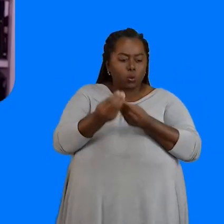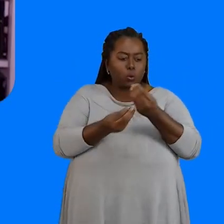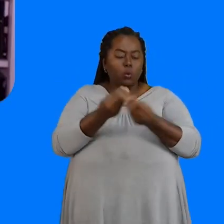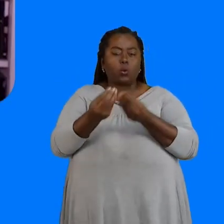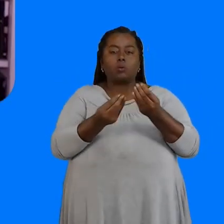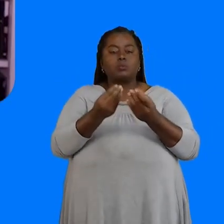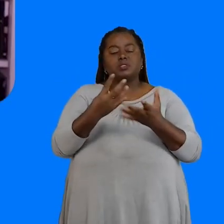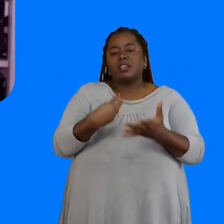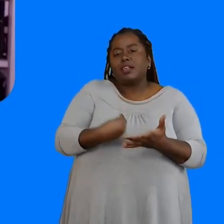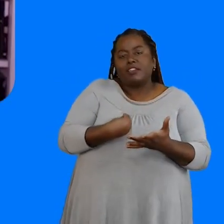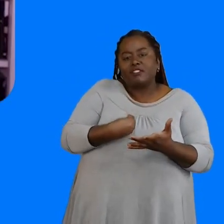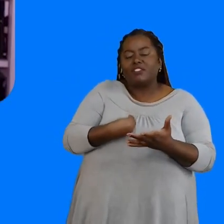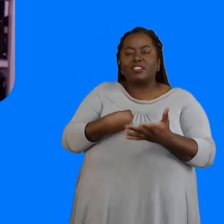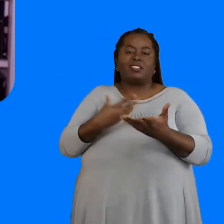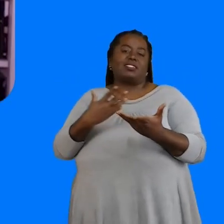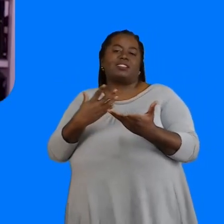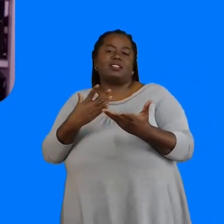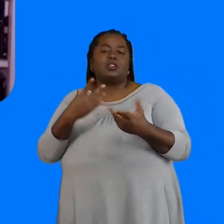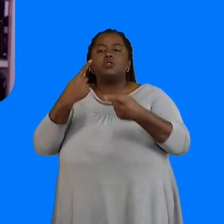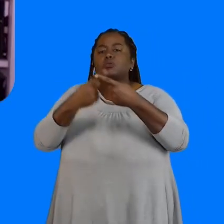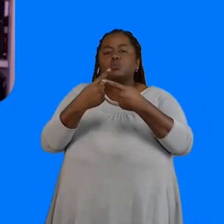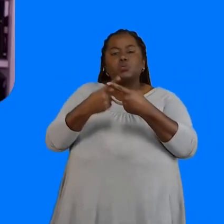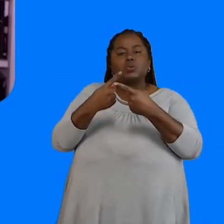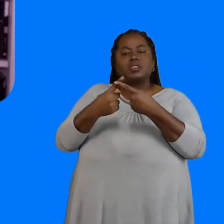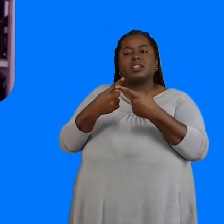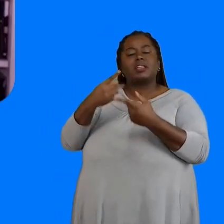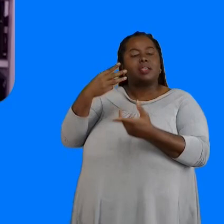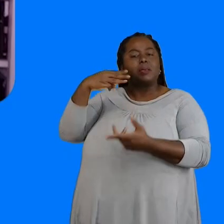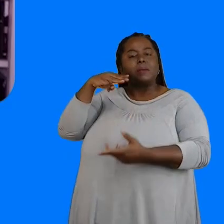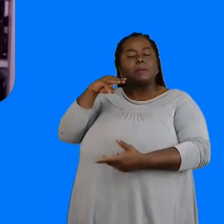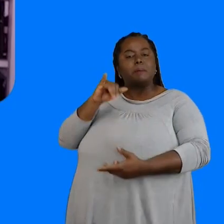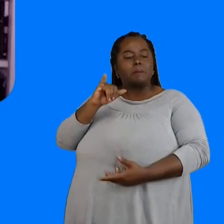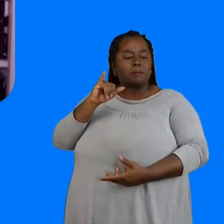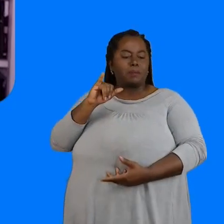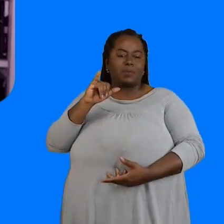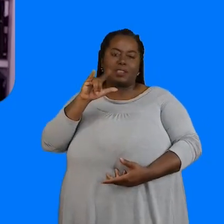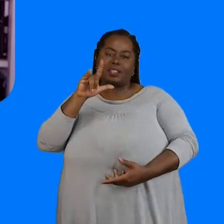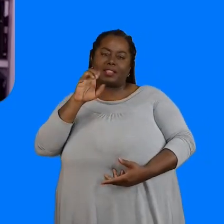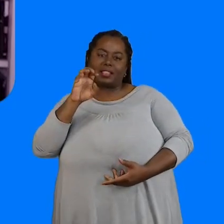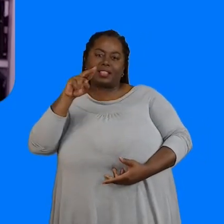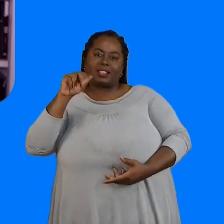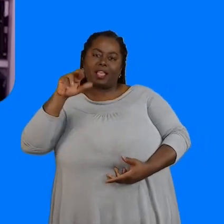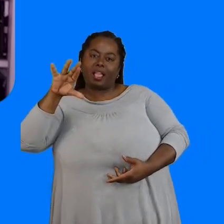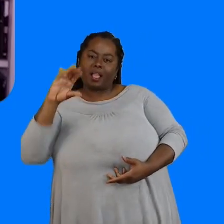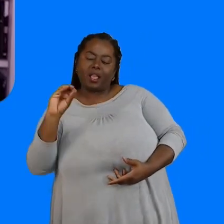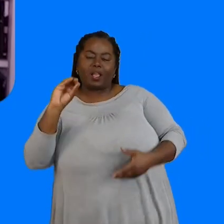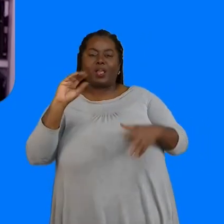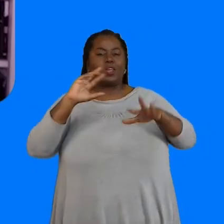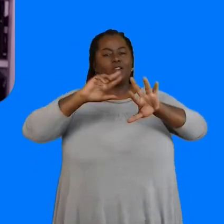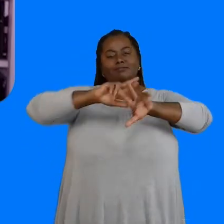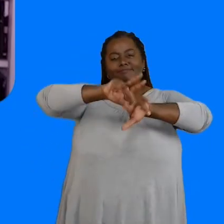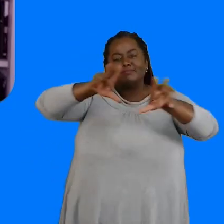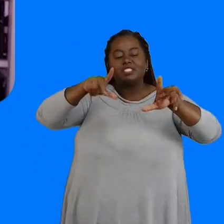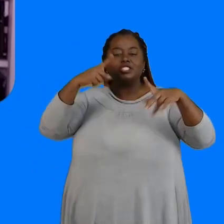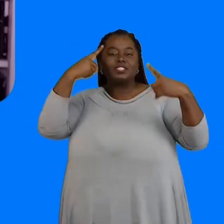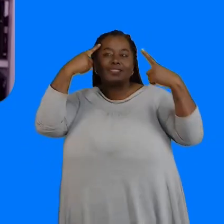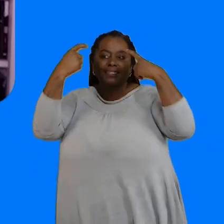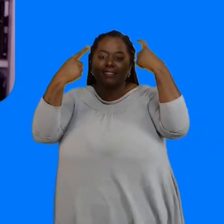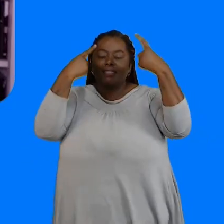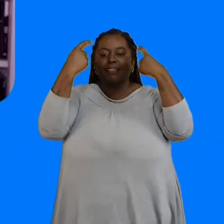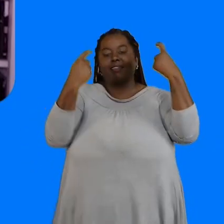milionários, porque é que eles são milionários, se eles são milionários é porque fizeram algo de mal. Então, criamos essas narrativas e